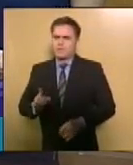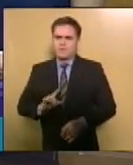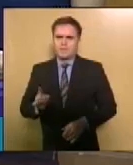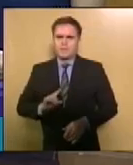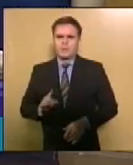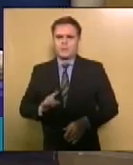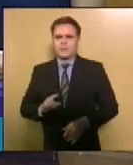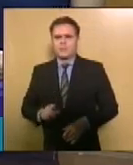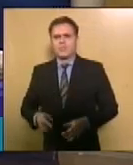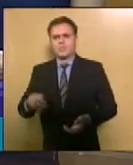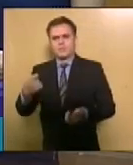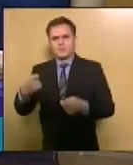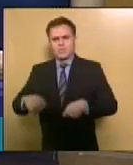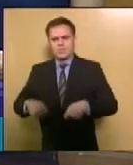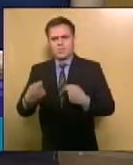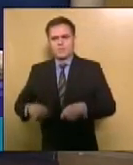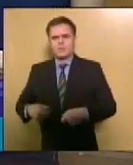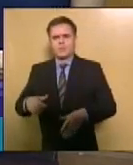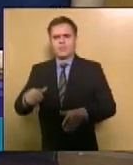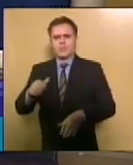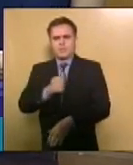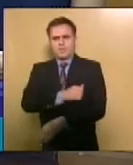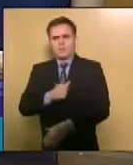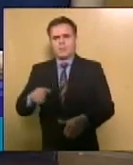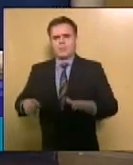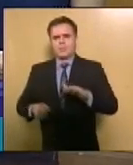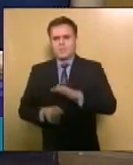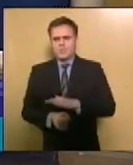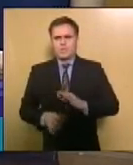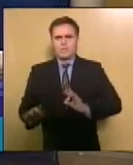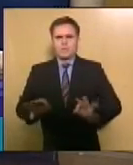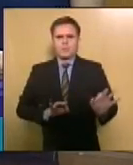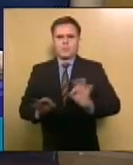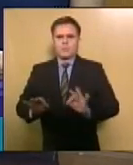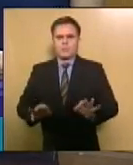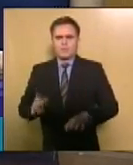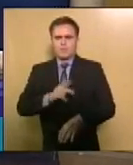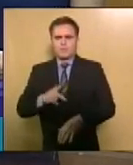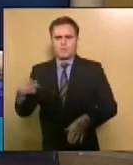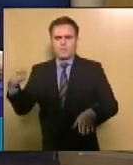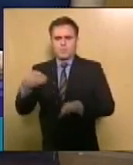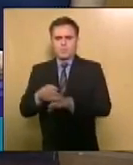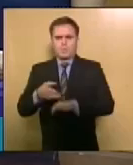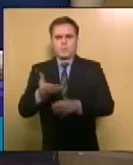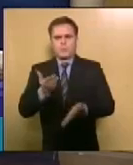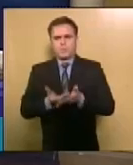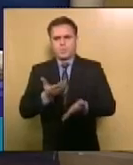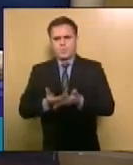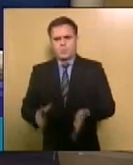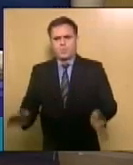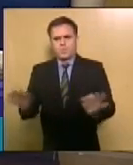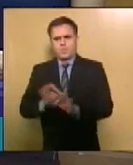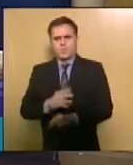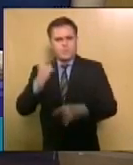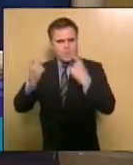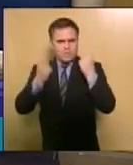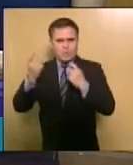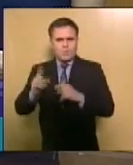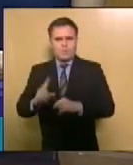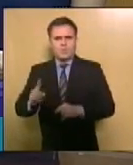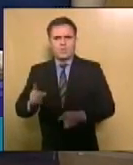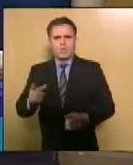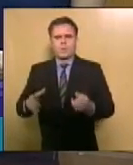de educação ele tá querendo botar os anos da Escola dentro da escola e criar logística para que os professores possam ir os alunos assistir a aula ele não tá preocupado com problema de